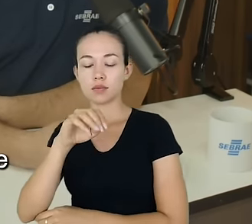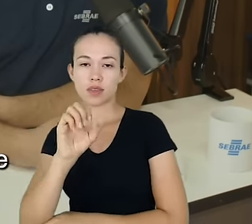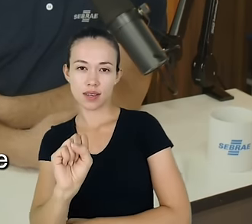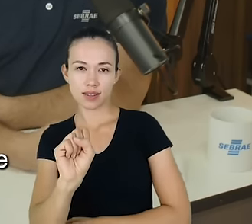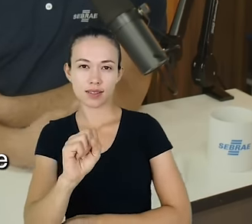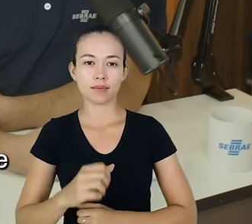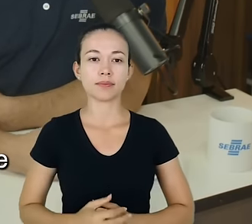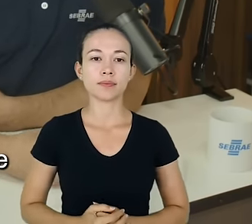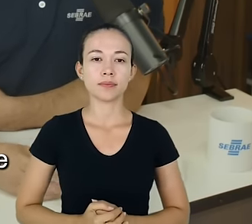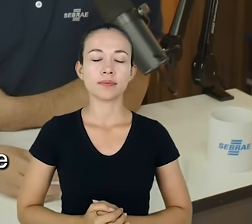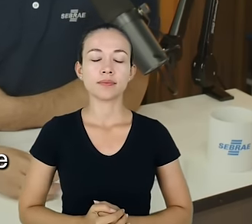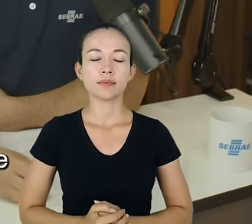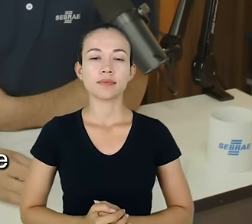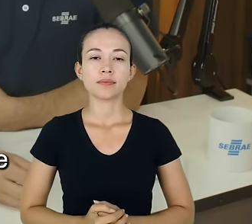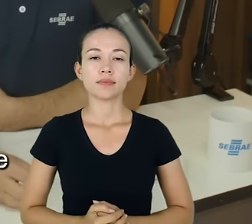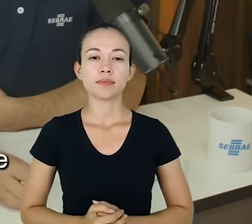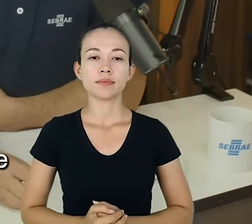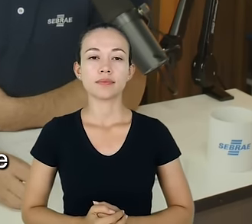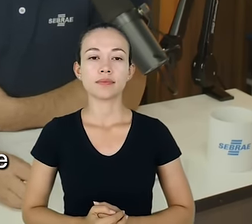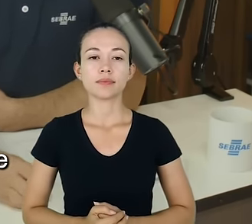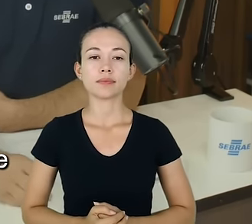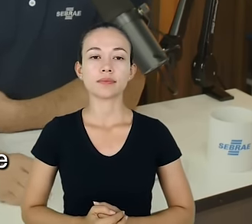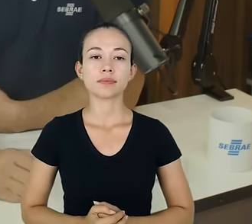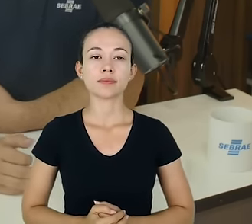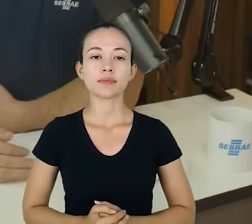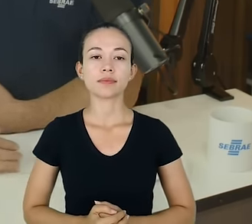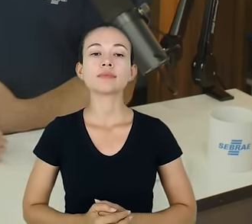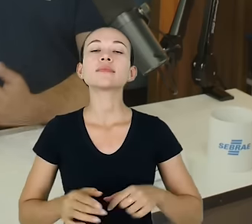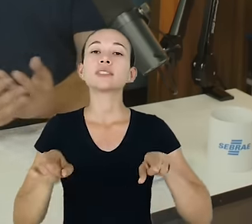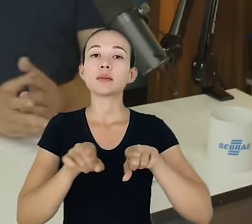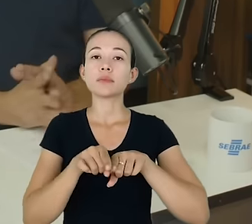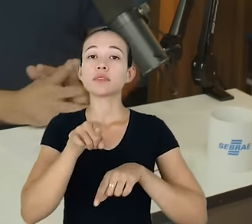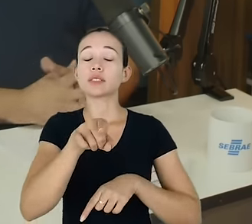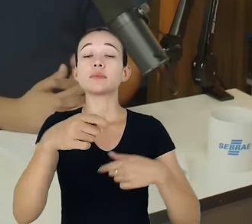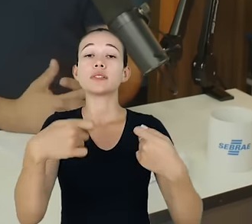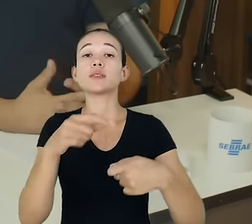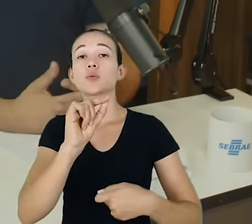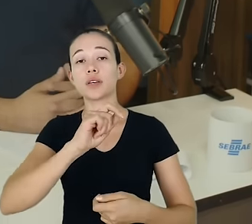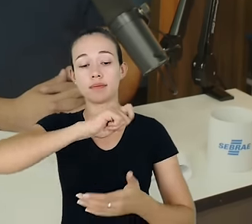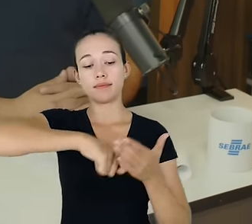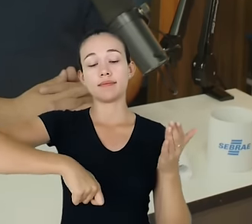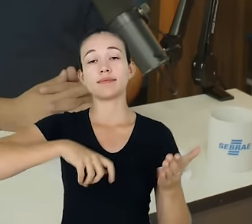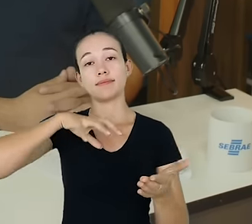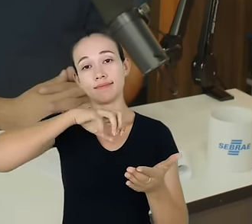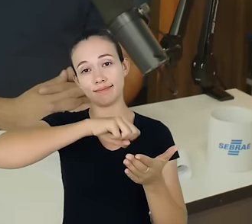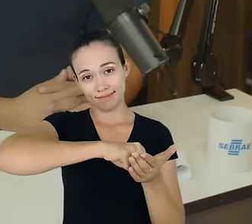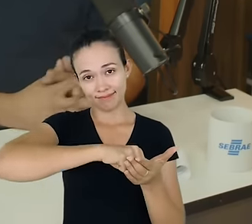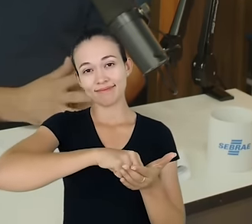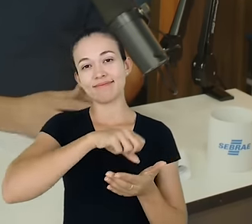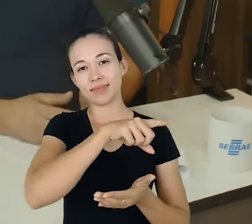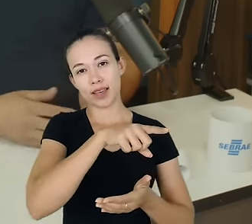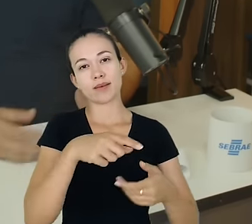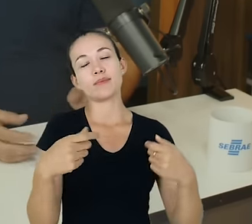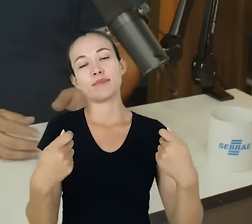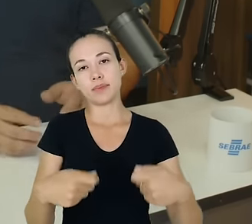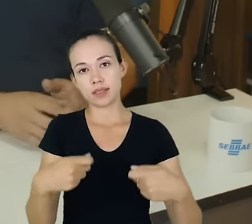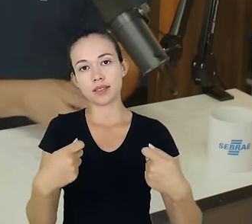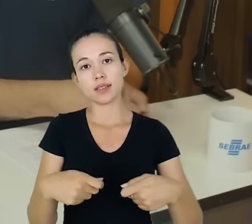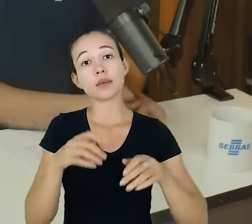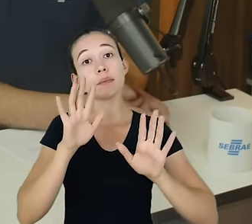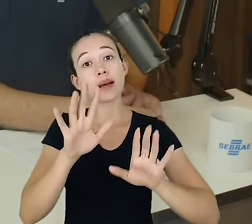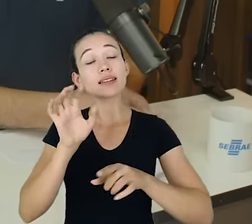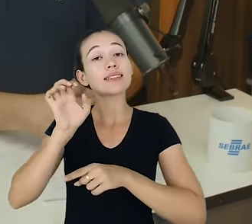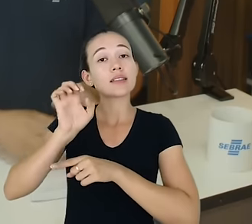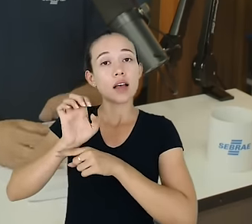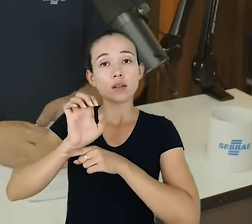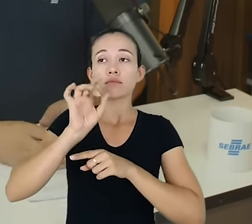vai ser gerada automaticamente quando você tiver essa atividade e você vai precisar fazer um credenciamento dependendo eh em cada